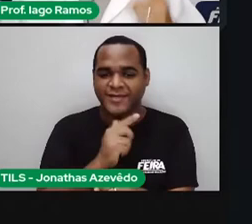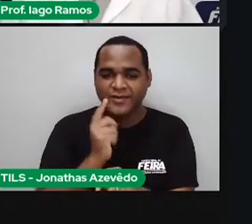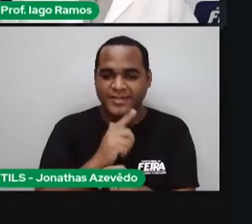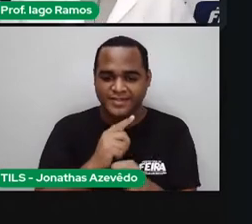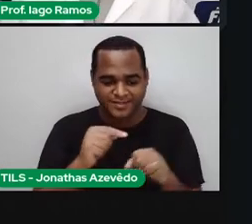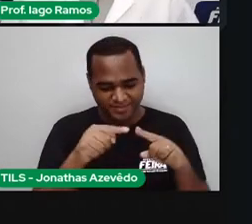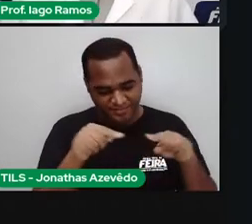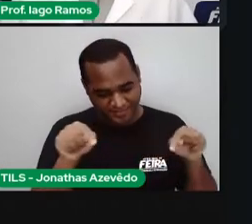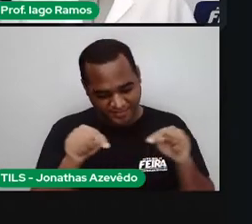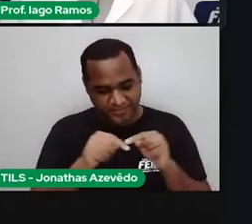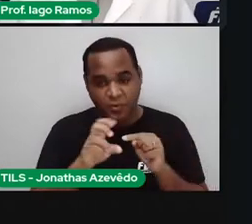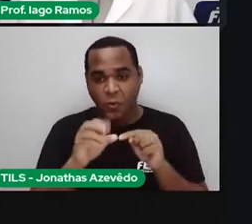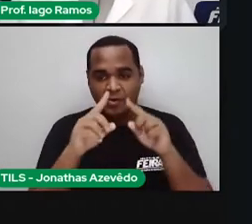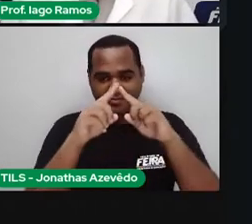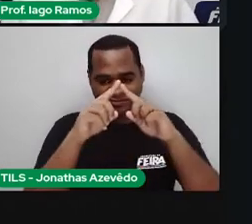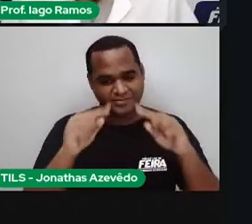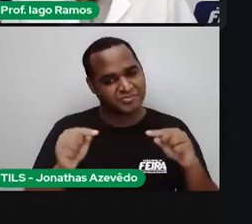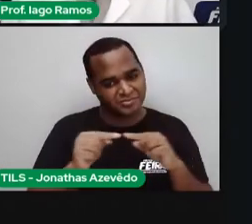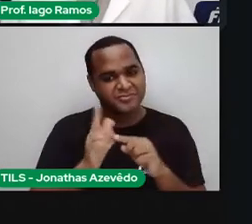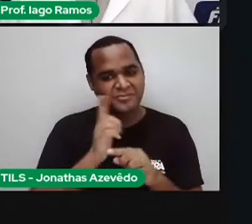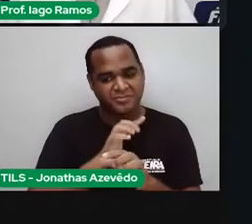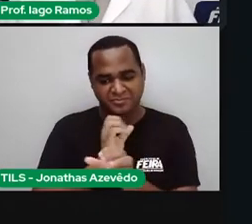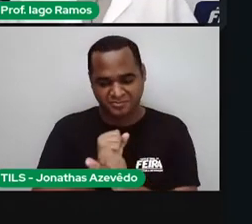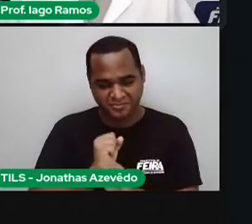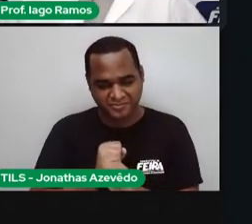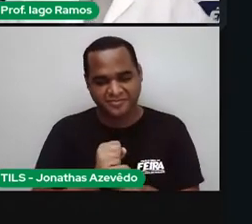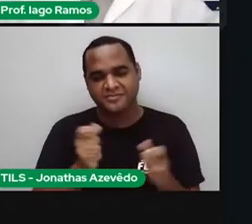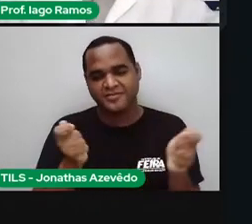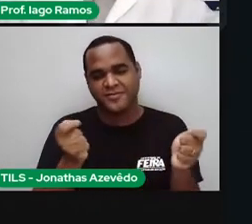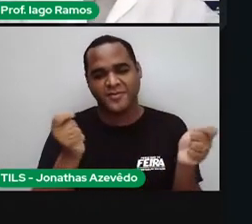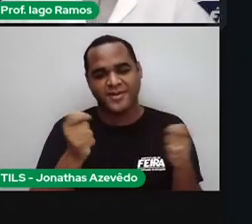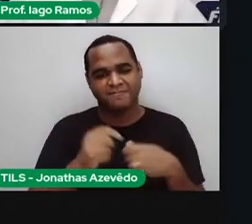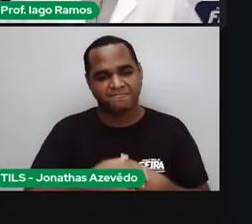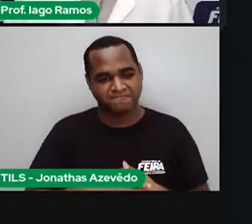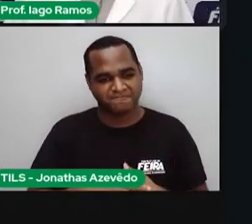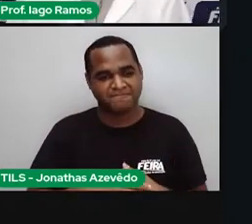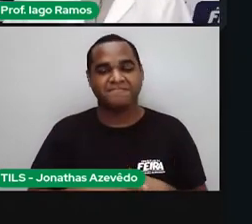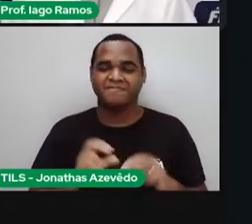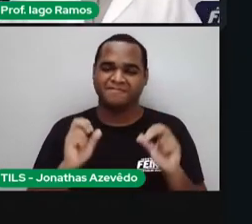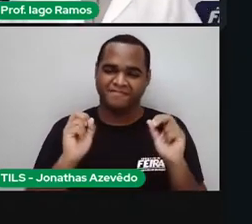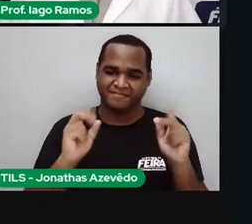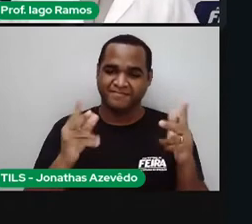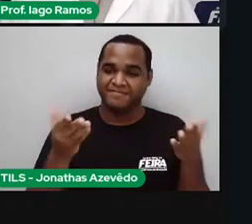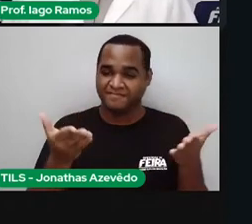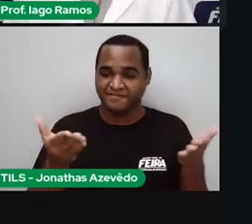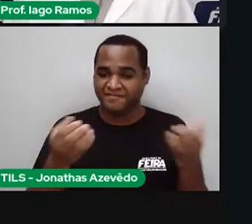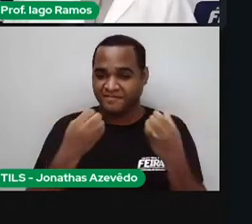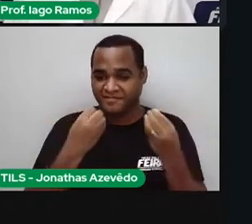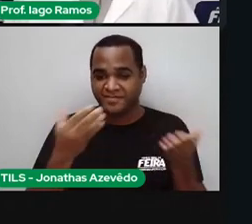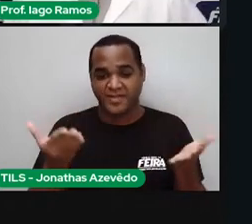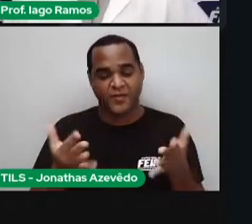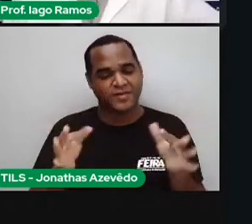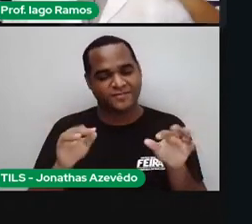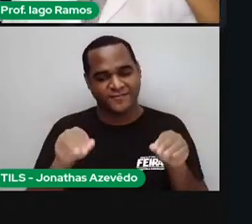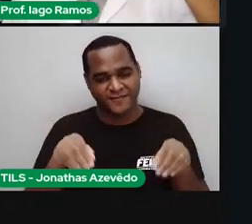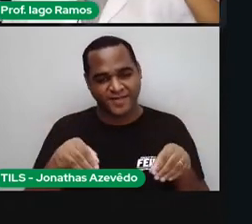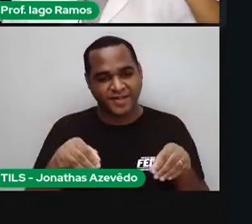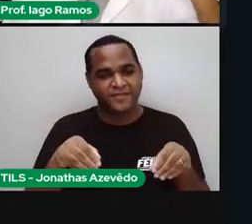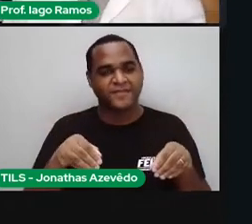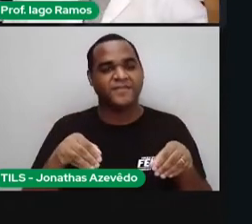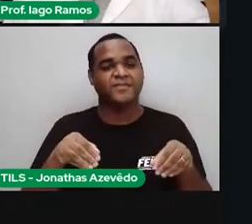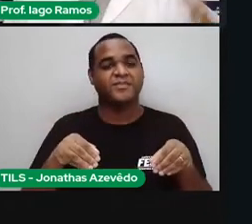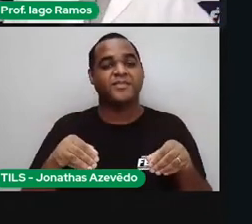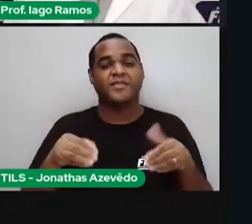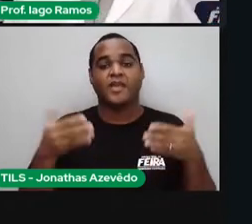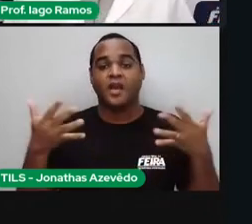Claro se você tiver as medidas certo bom então é isso aí né ficamos por aqui